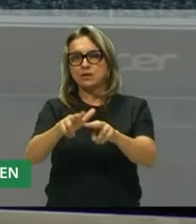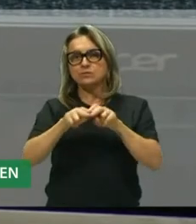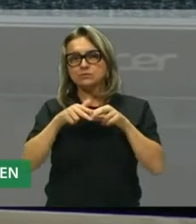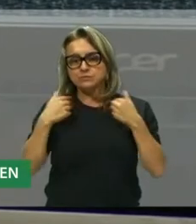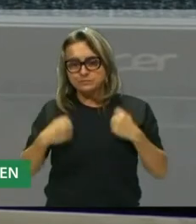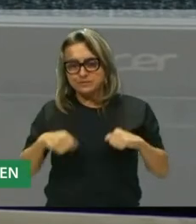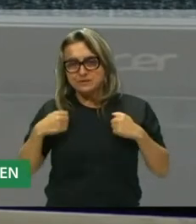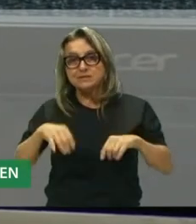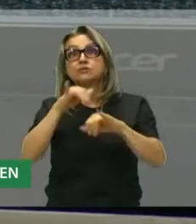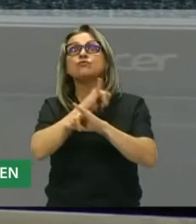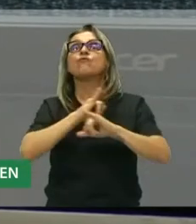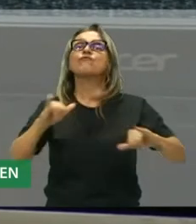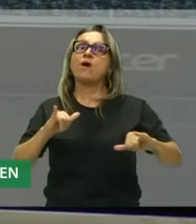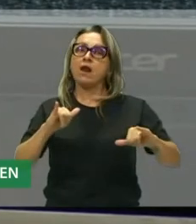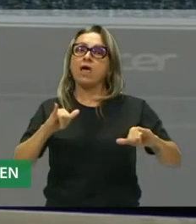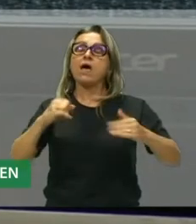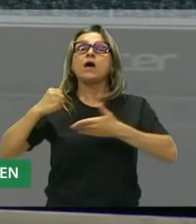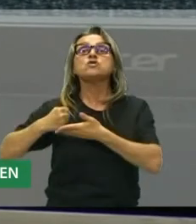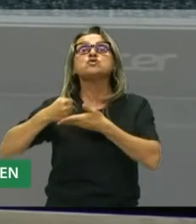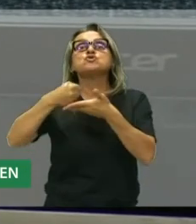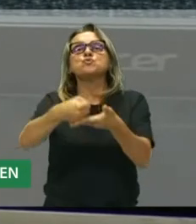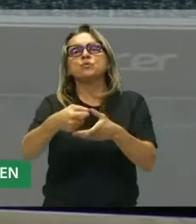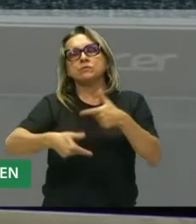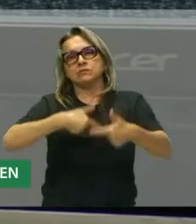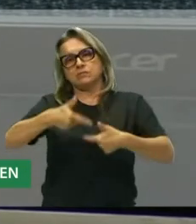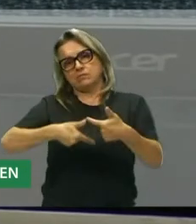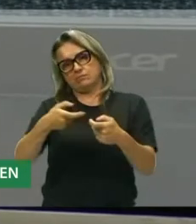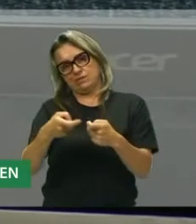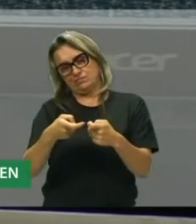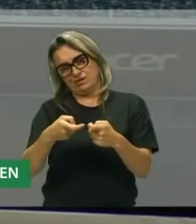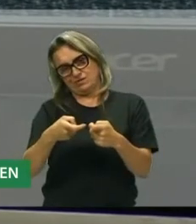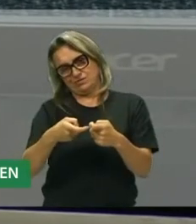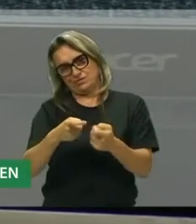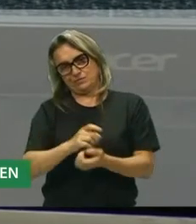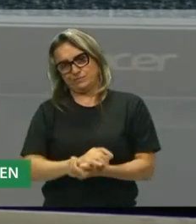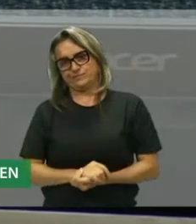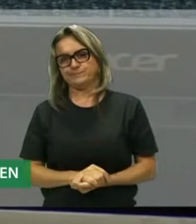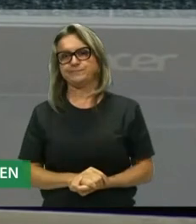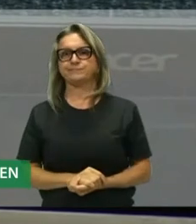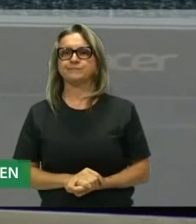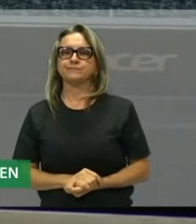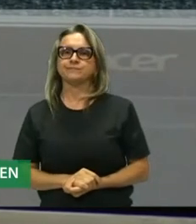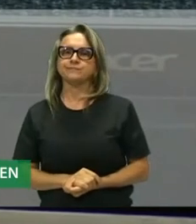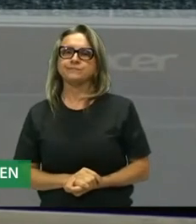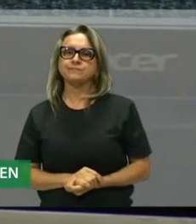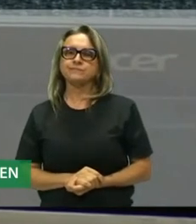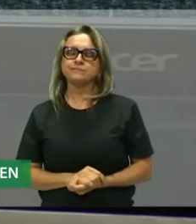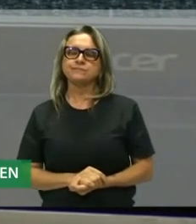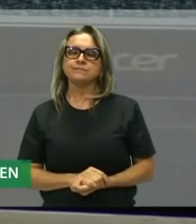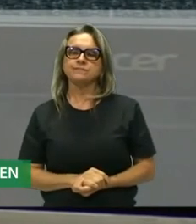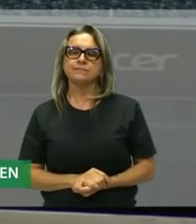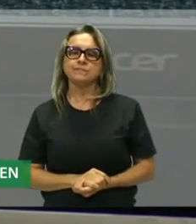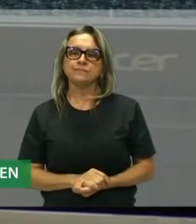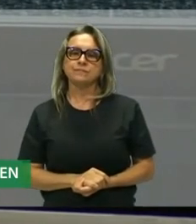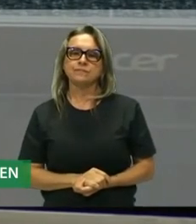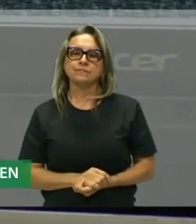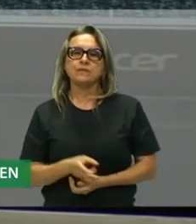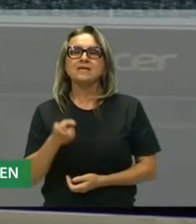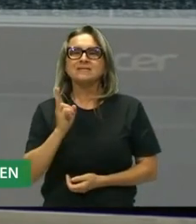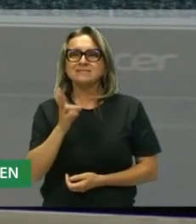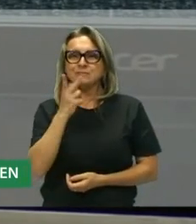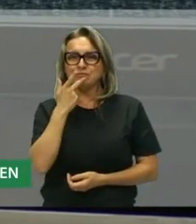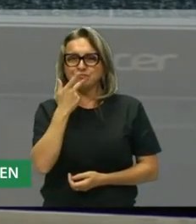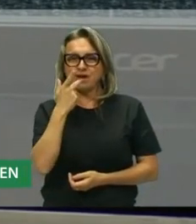em favor do trabalho médico. O binômio, como dizia a finada irmã